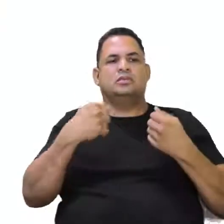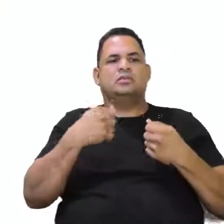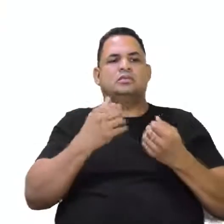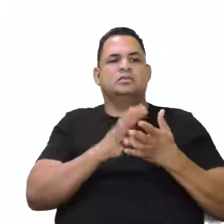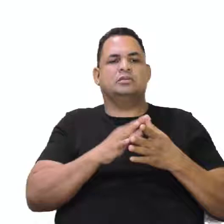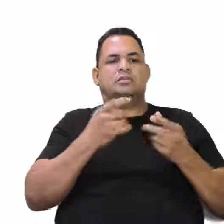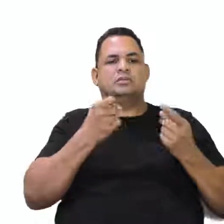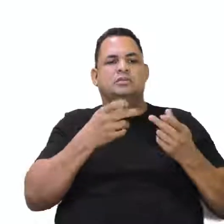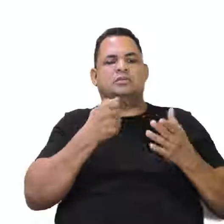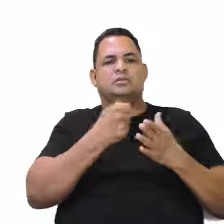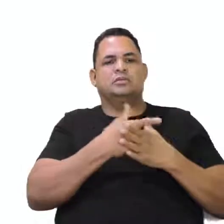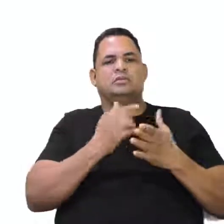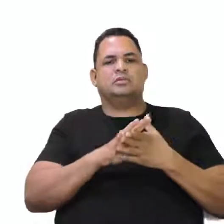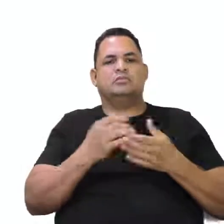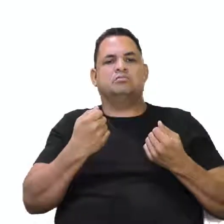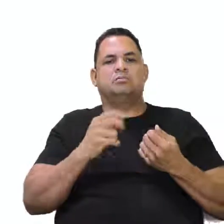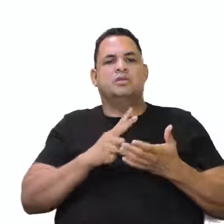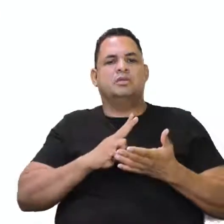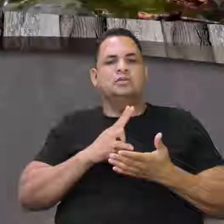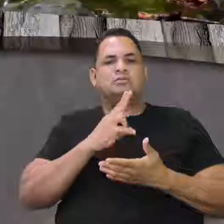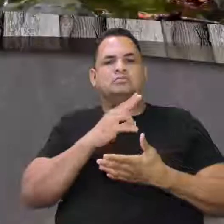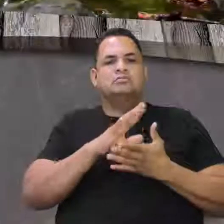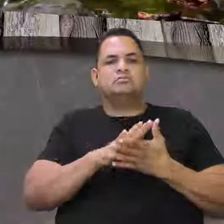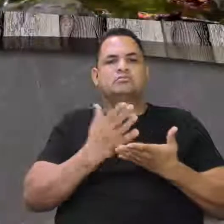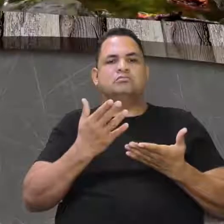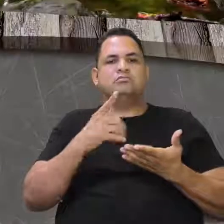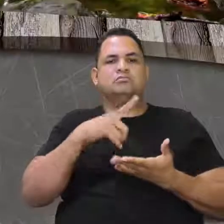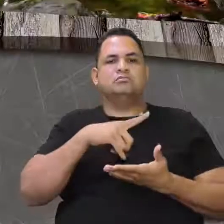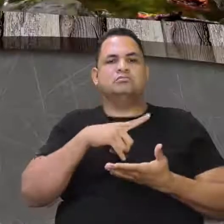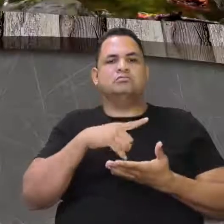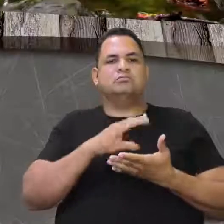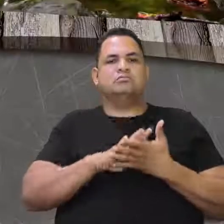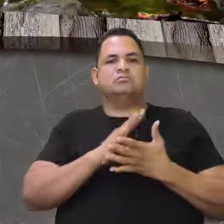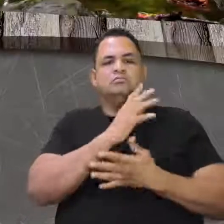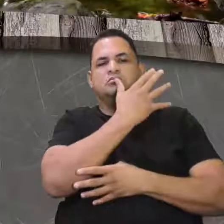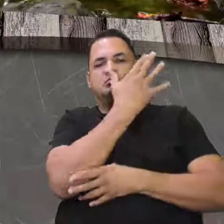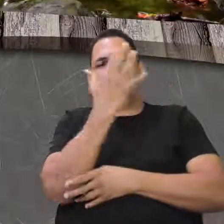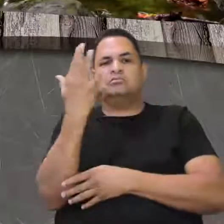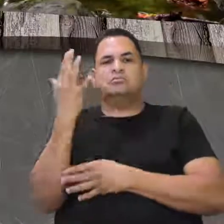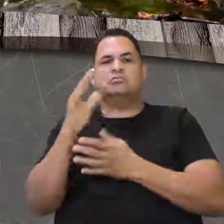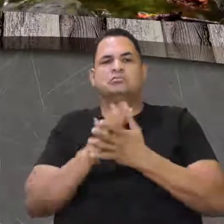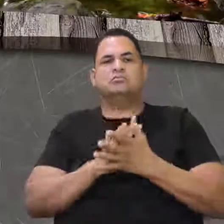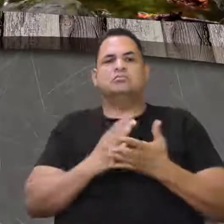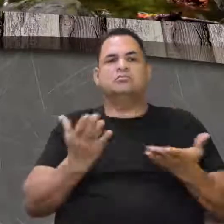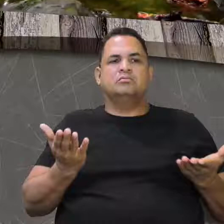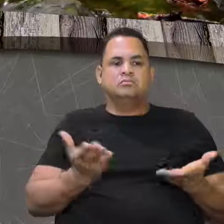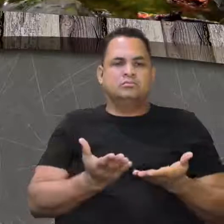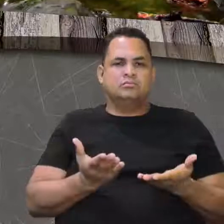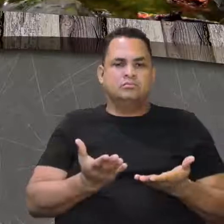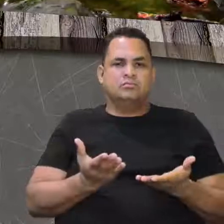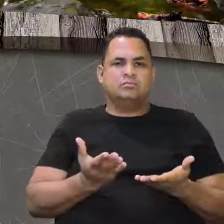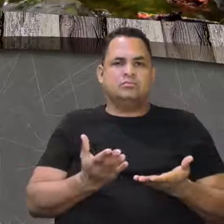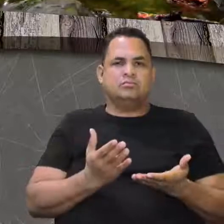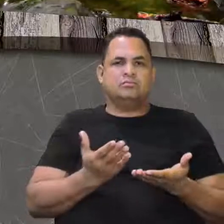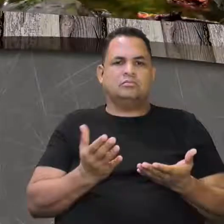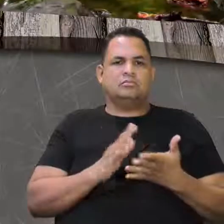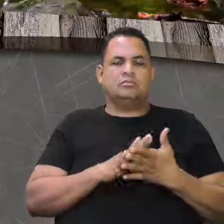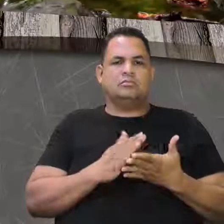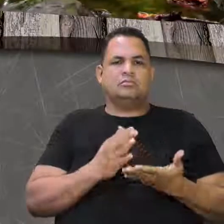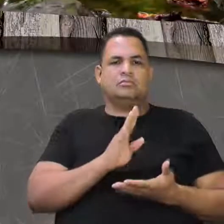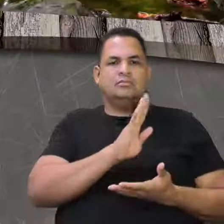ser comercializados devido ao potencial que eles vão ter na natureza. Galera, então, fica aqui o